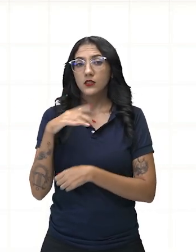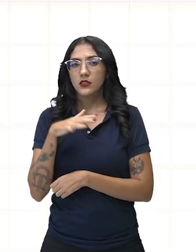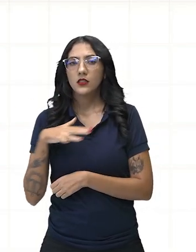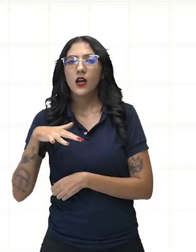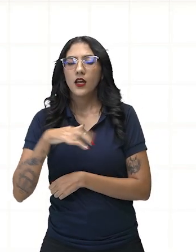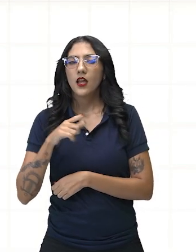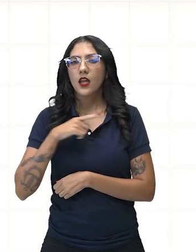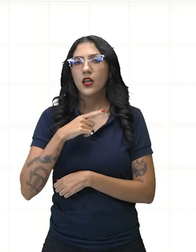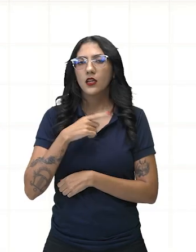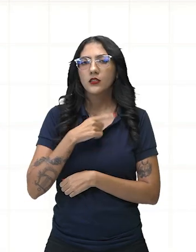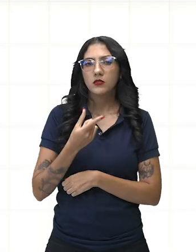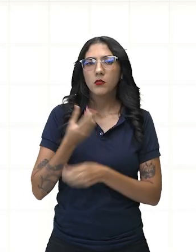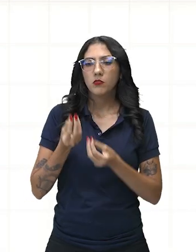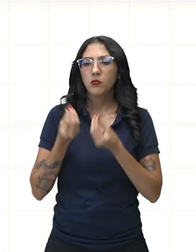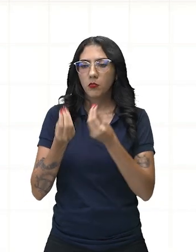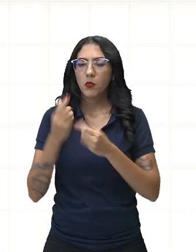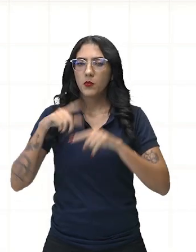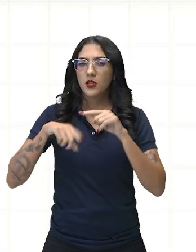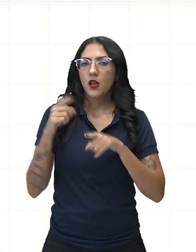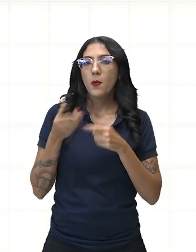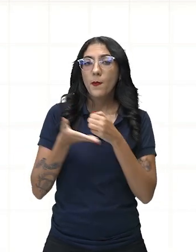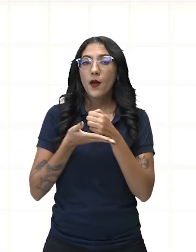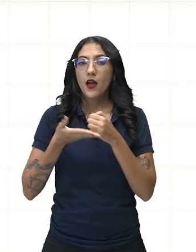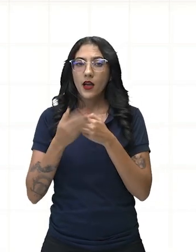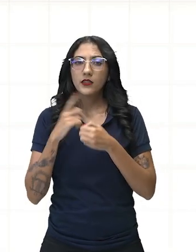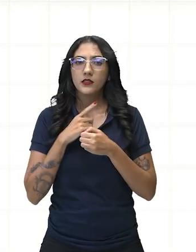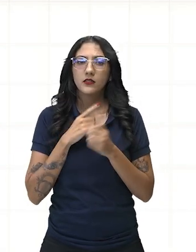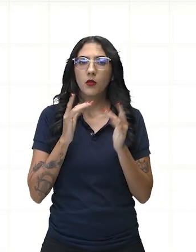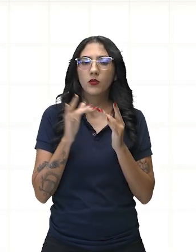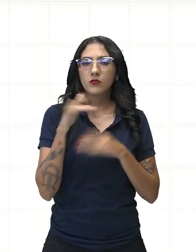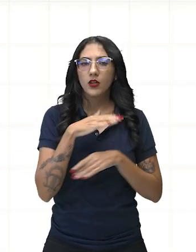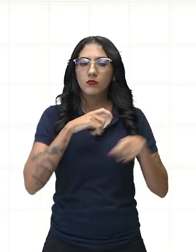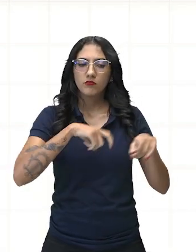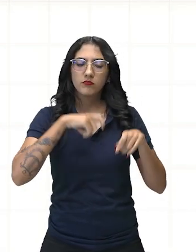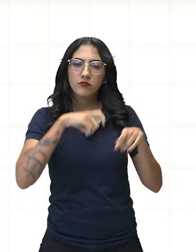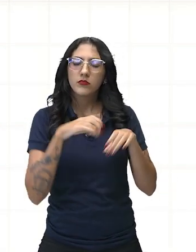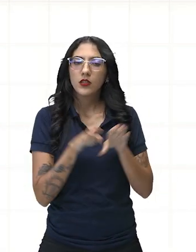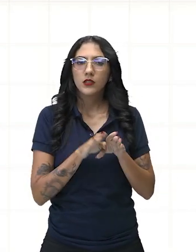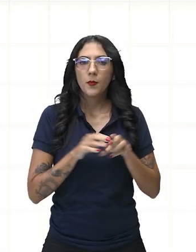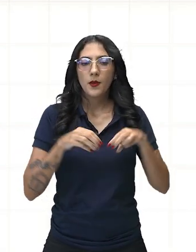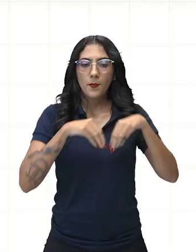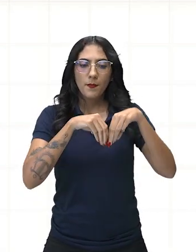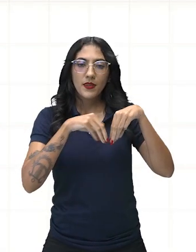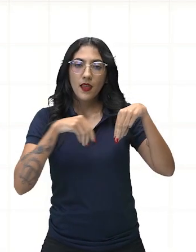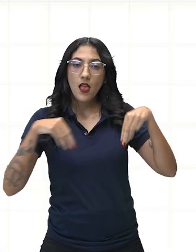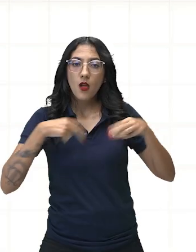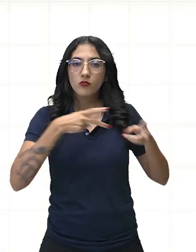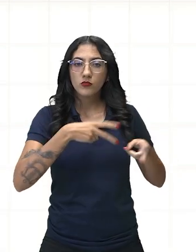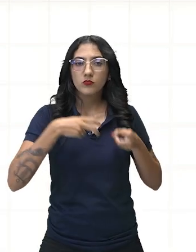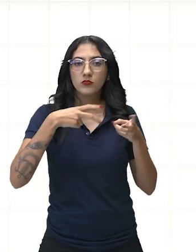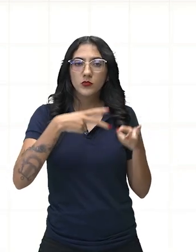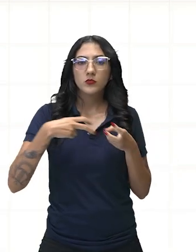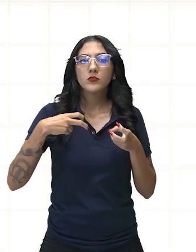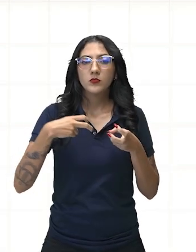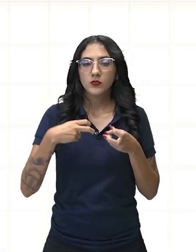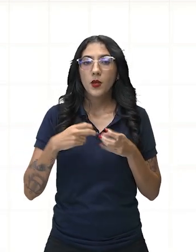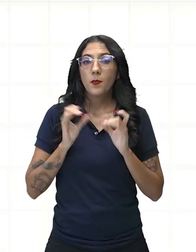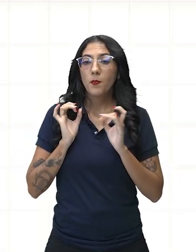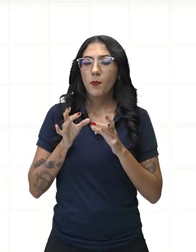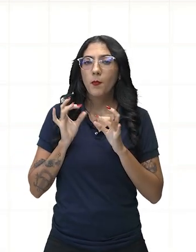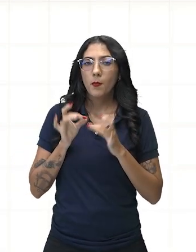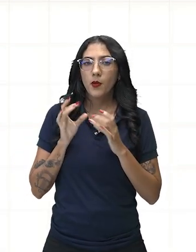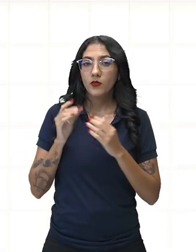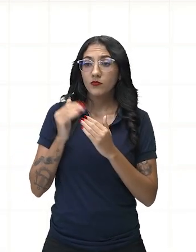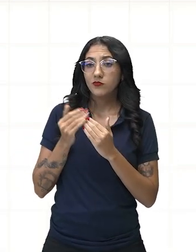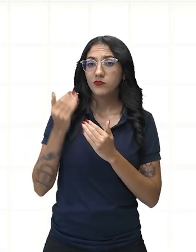que fornece muitas matérias-primas ligadas ali à agricultura, ao extrativismo mineral, para o poderoso